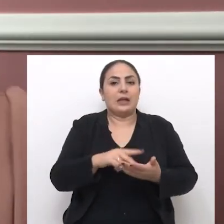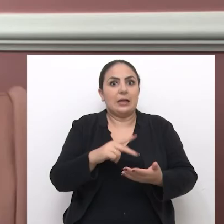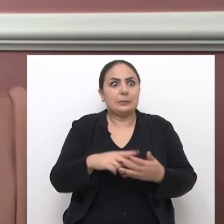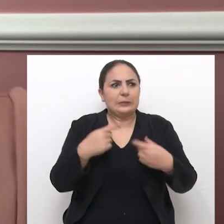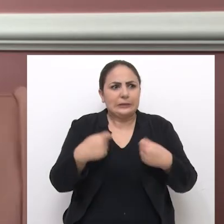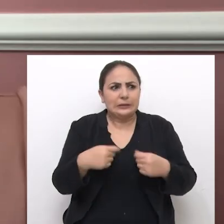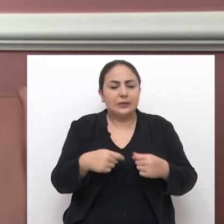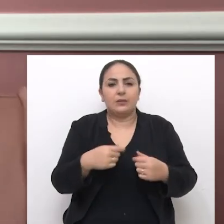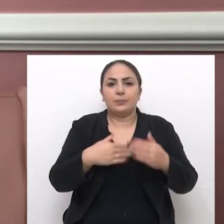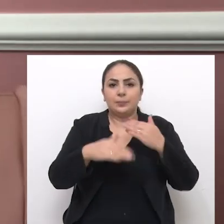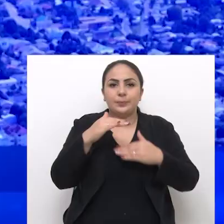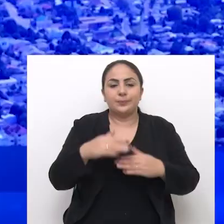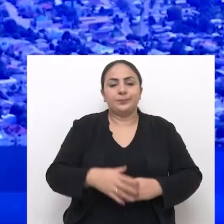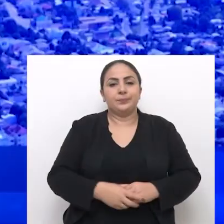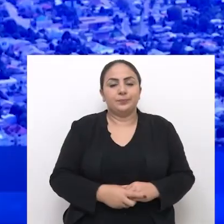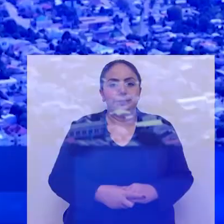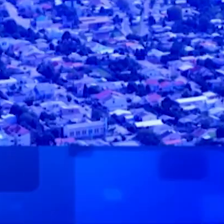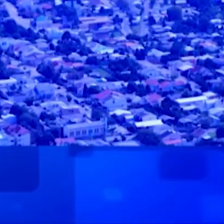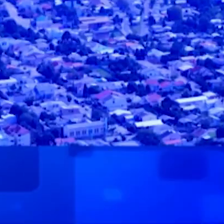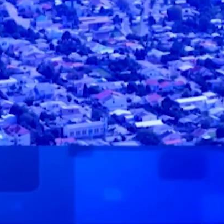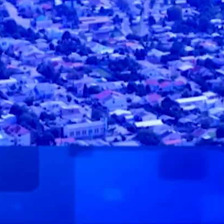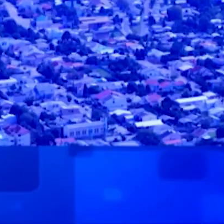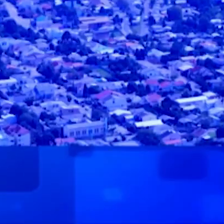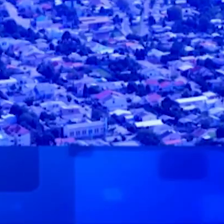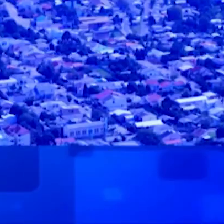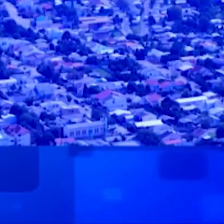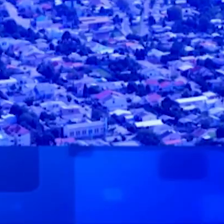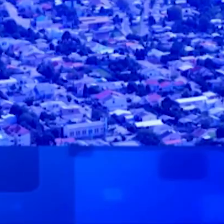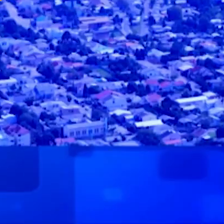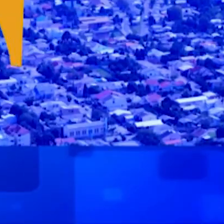mesmo, que tem que aguentar.